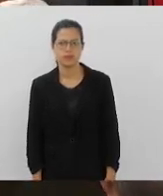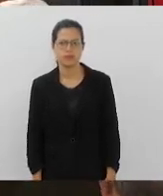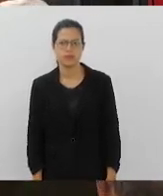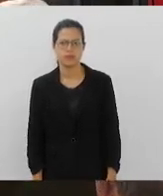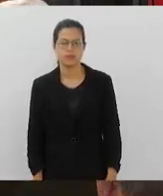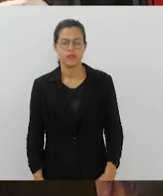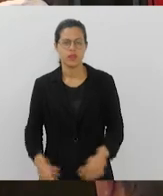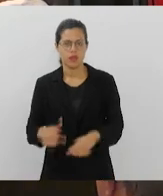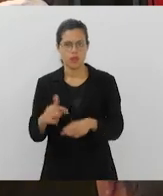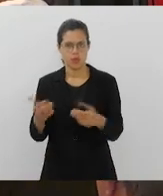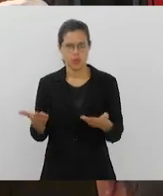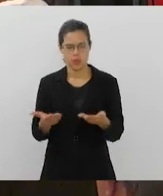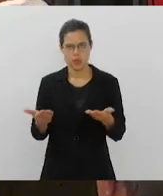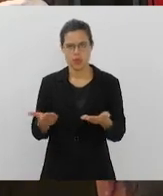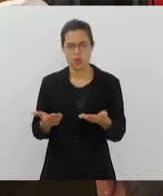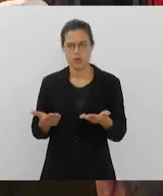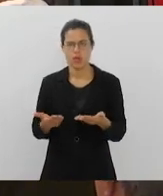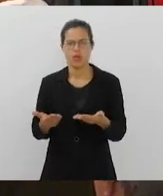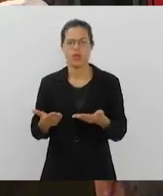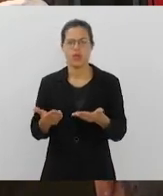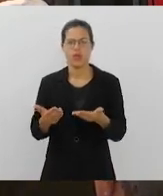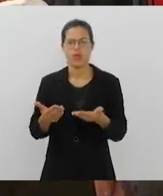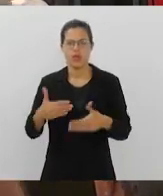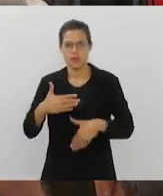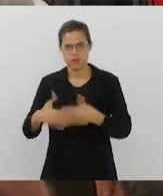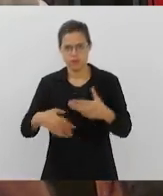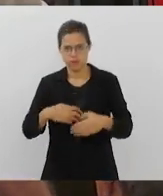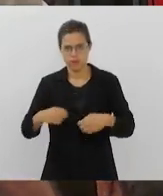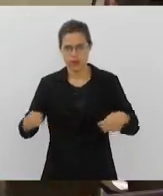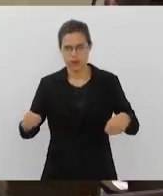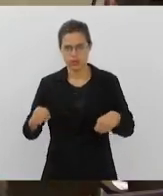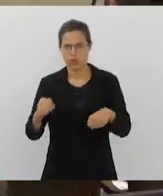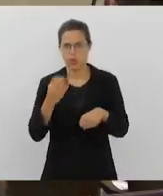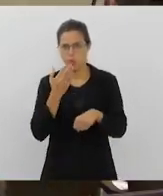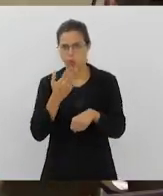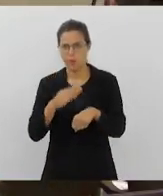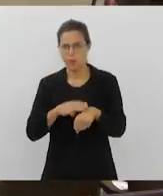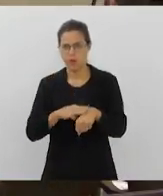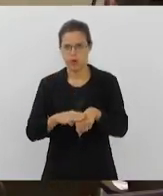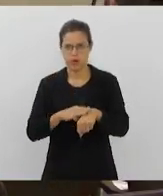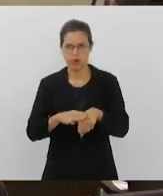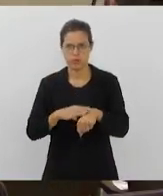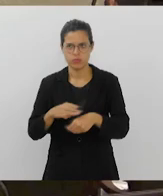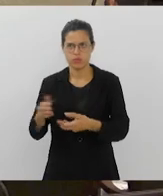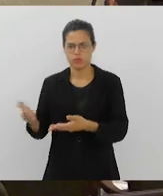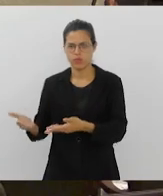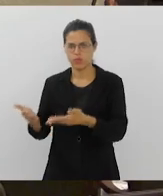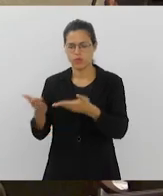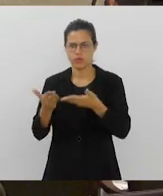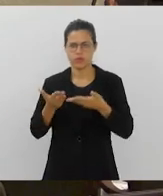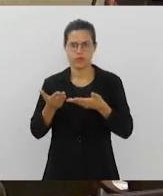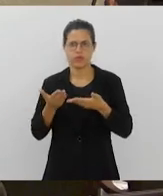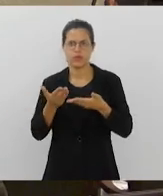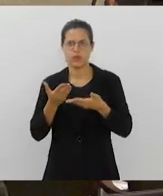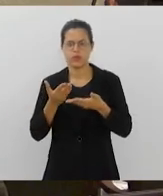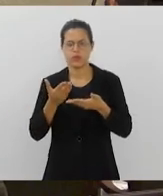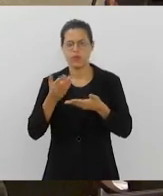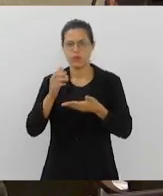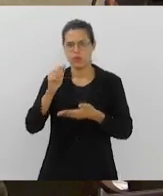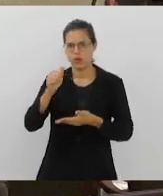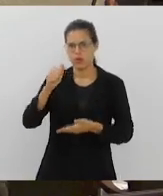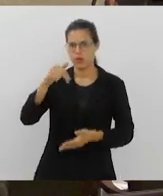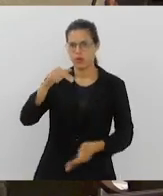Neste momento será graduado a faixa marrom. Convido o agraciado, o senhor André Luiz de